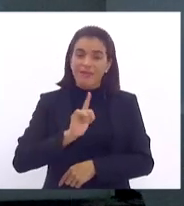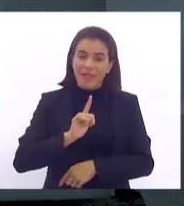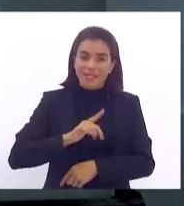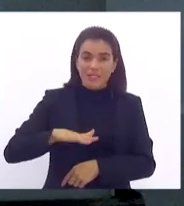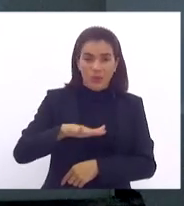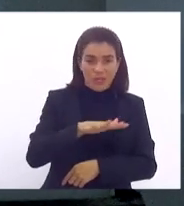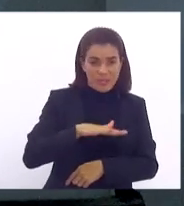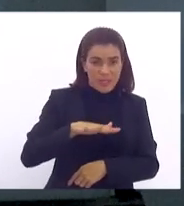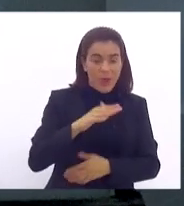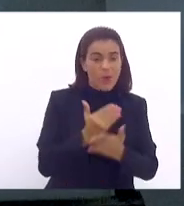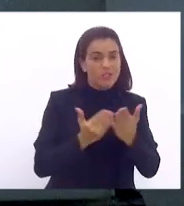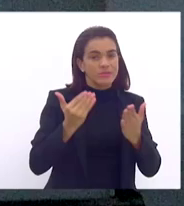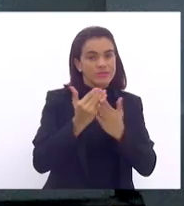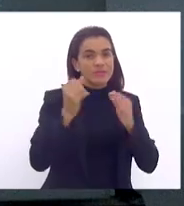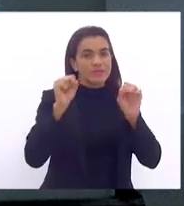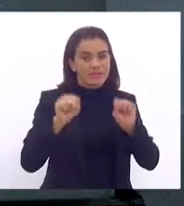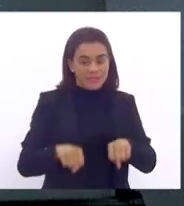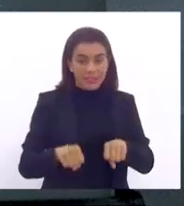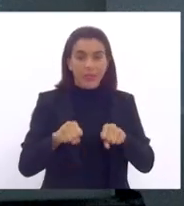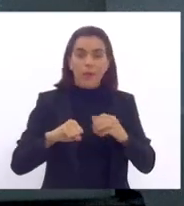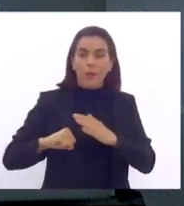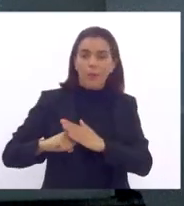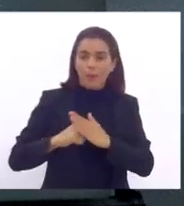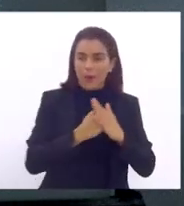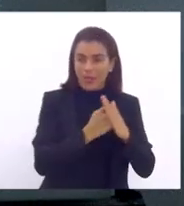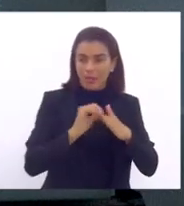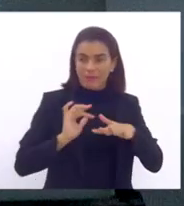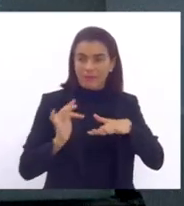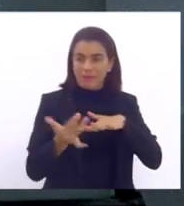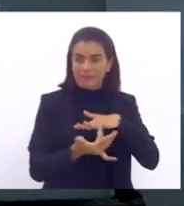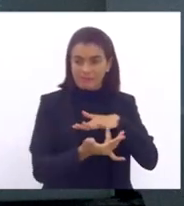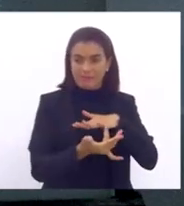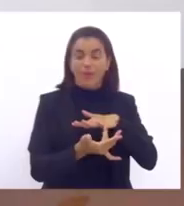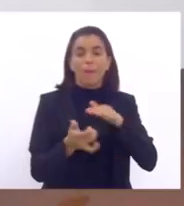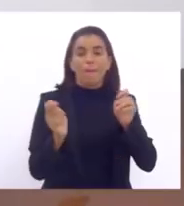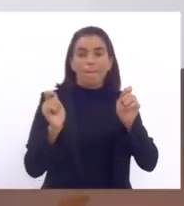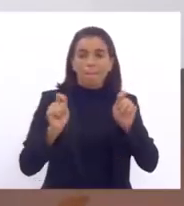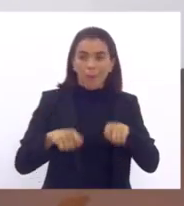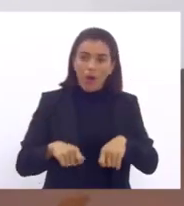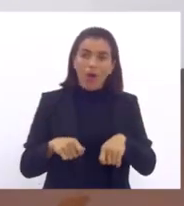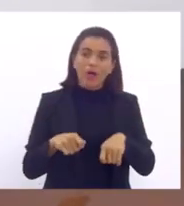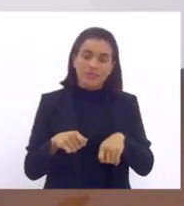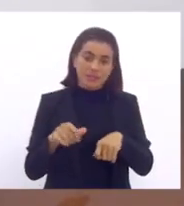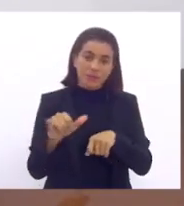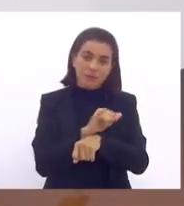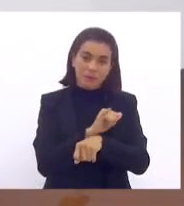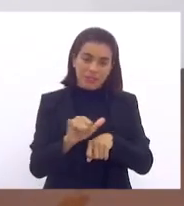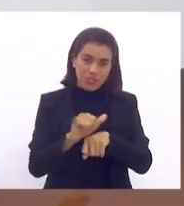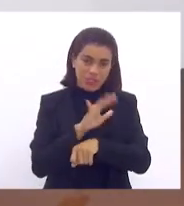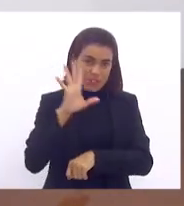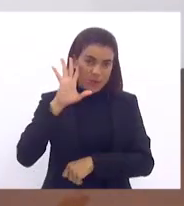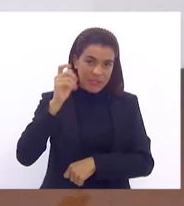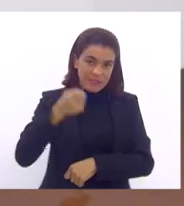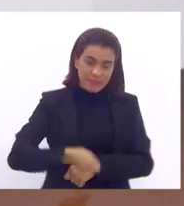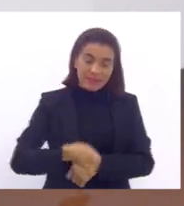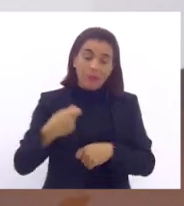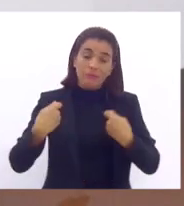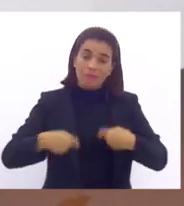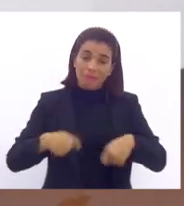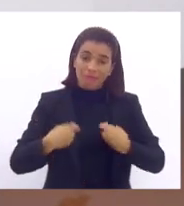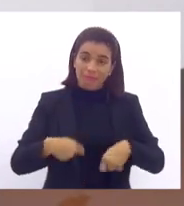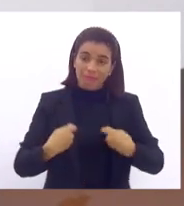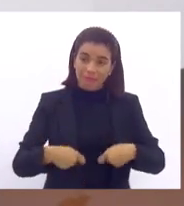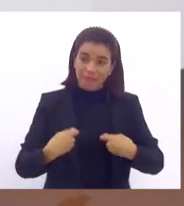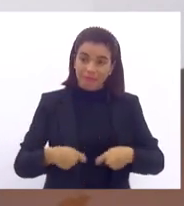extremos sim em que o eventual bloqueio das redes sociais Possa possa ser uma medida necessária né a gente não descarta